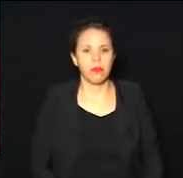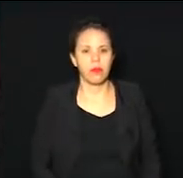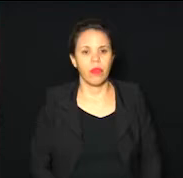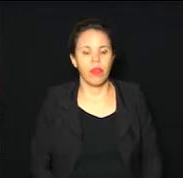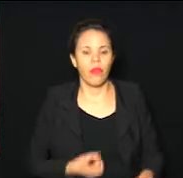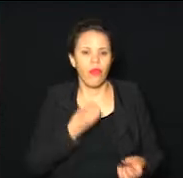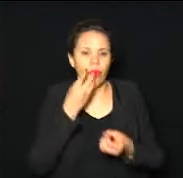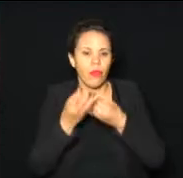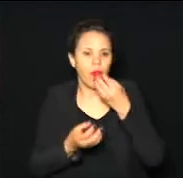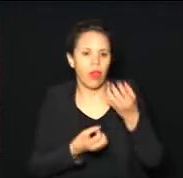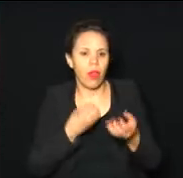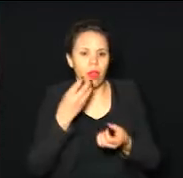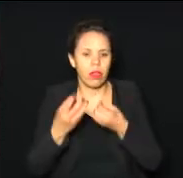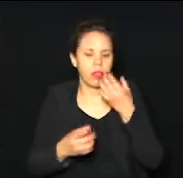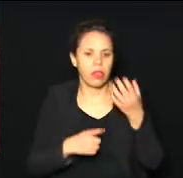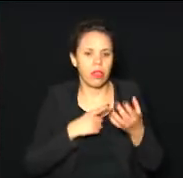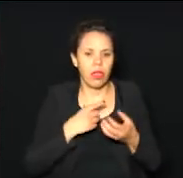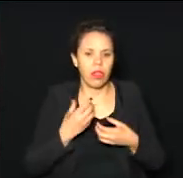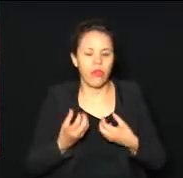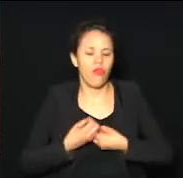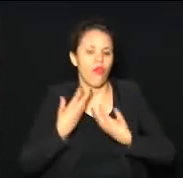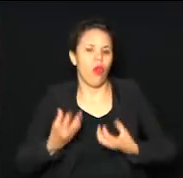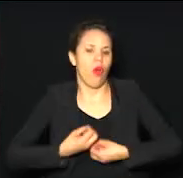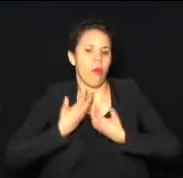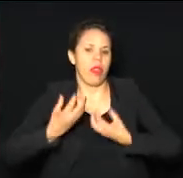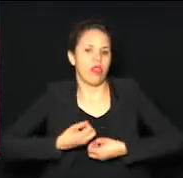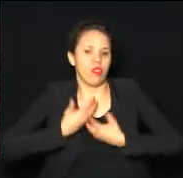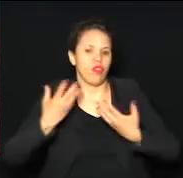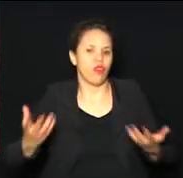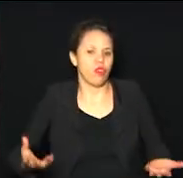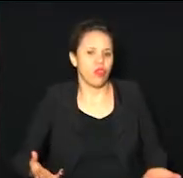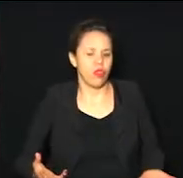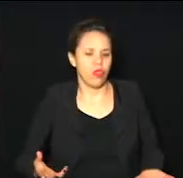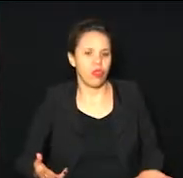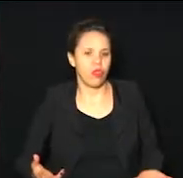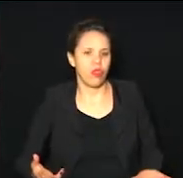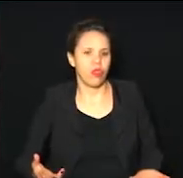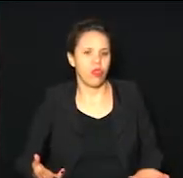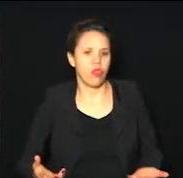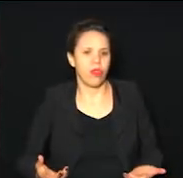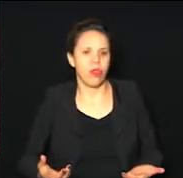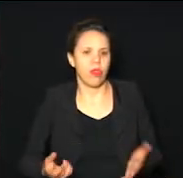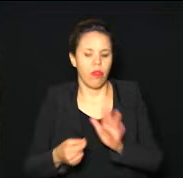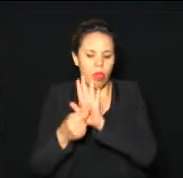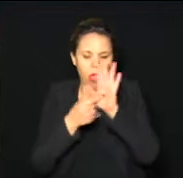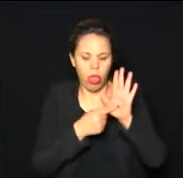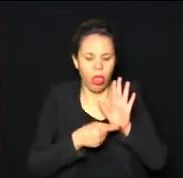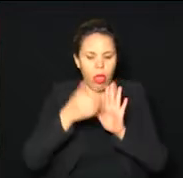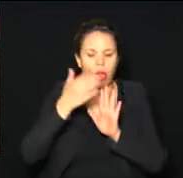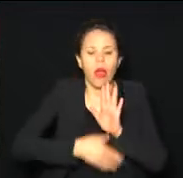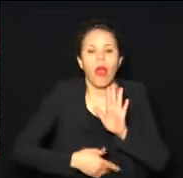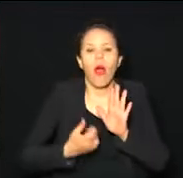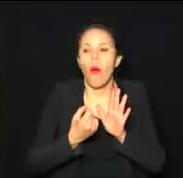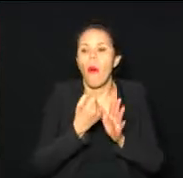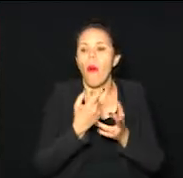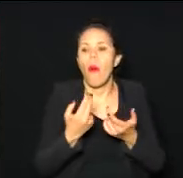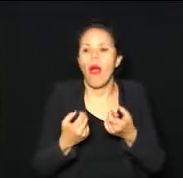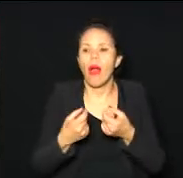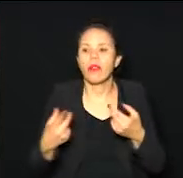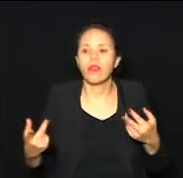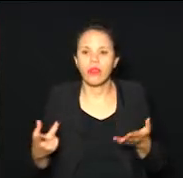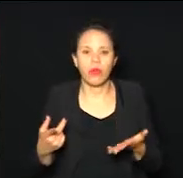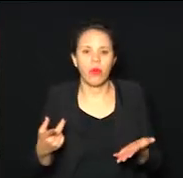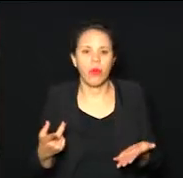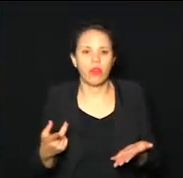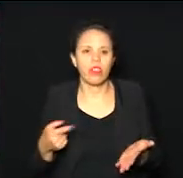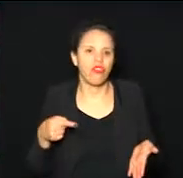Fala-se, tem-se informações, há casos explícitos de